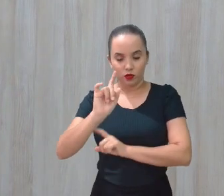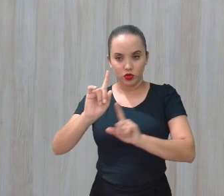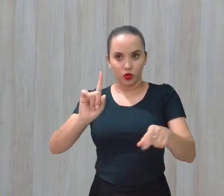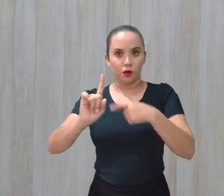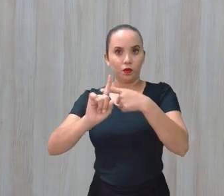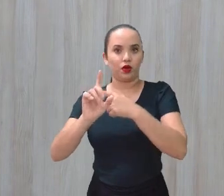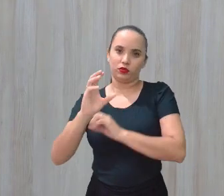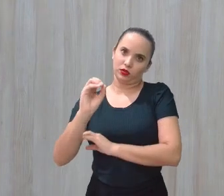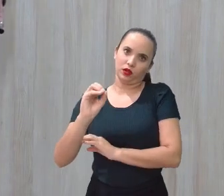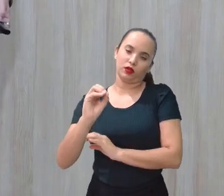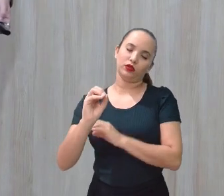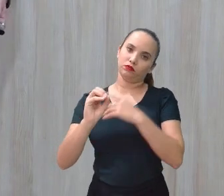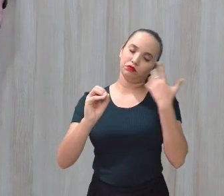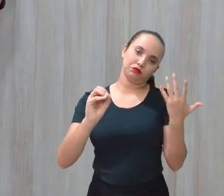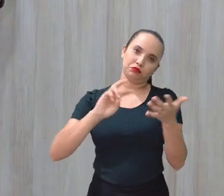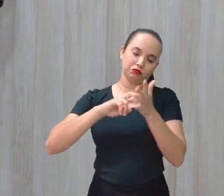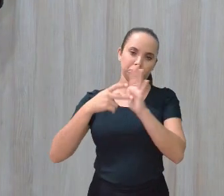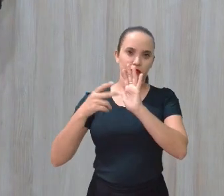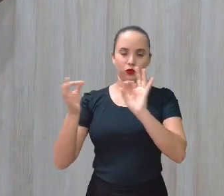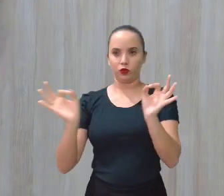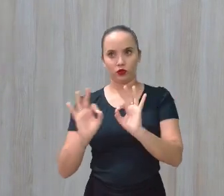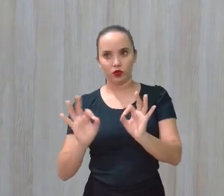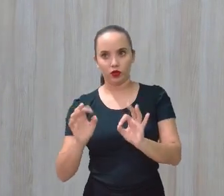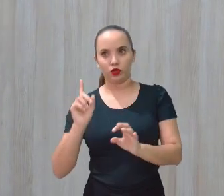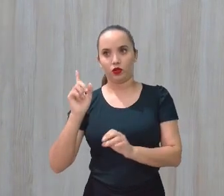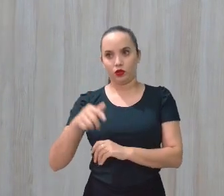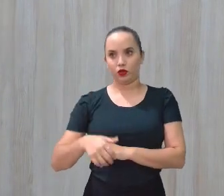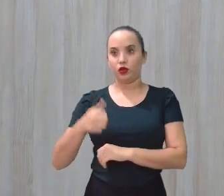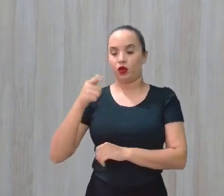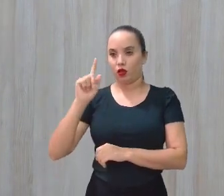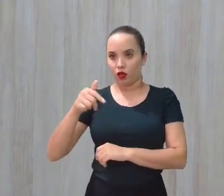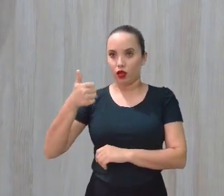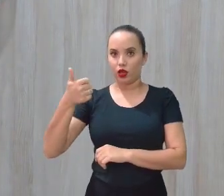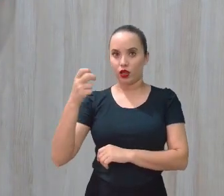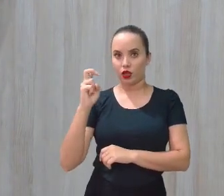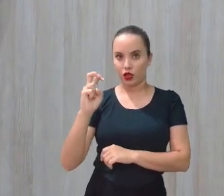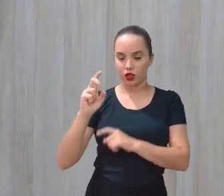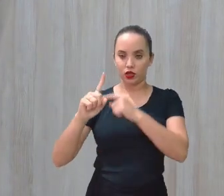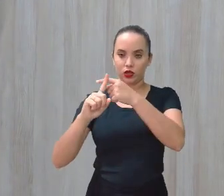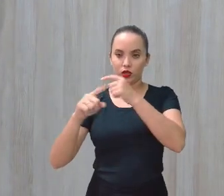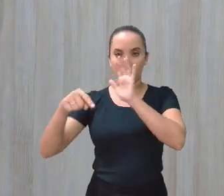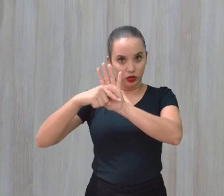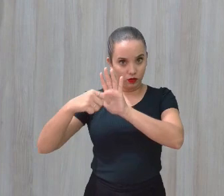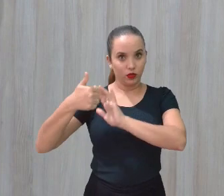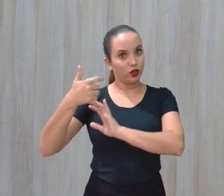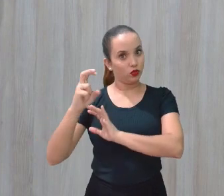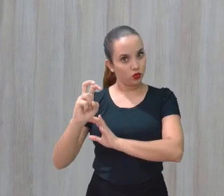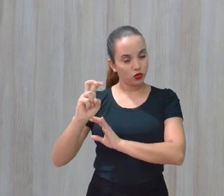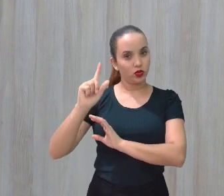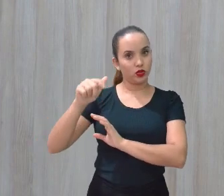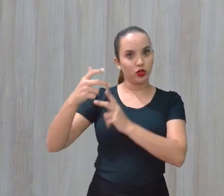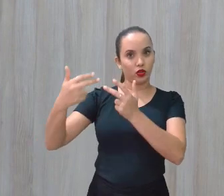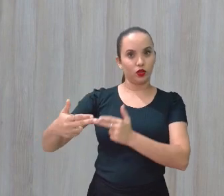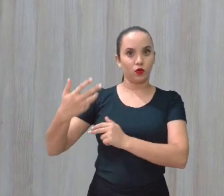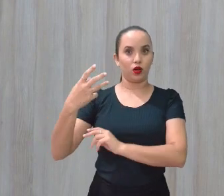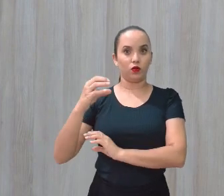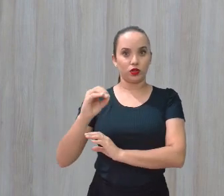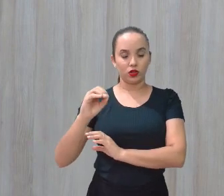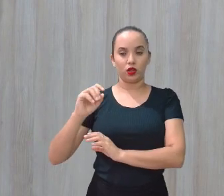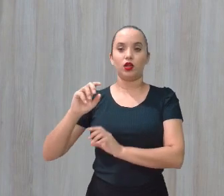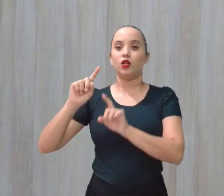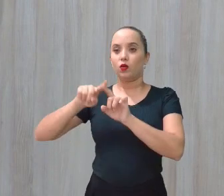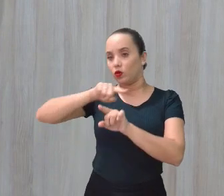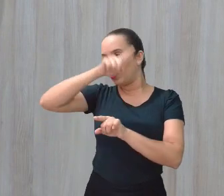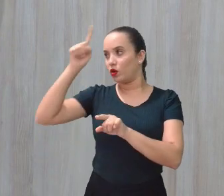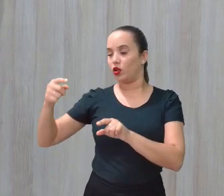mais o zero, ou seja, aquele 15 menos 15, igual a 30. Se eu tenho y mais y igual